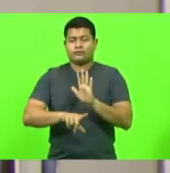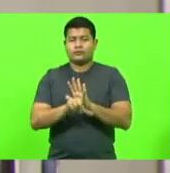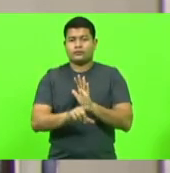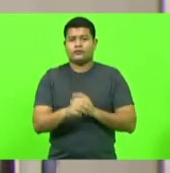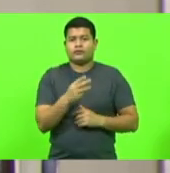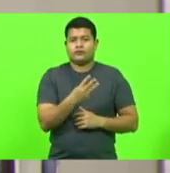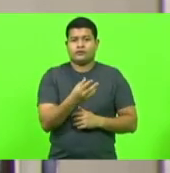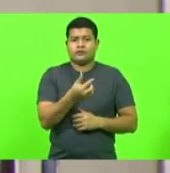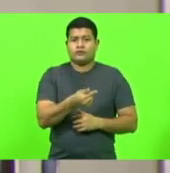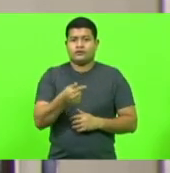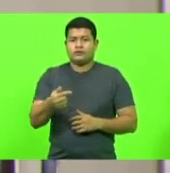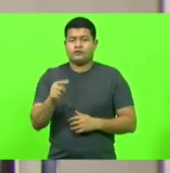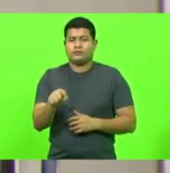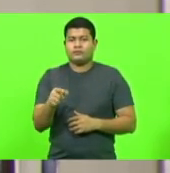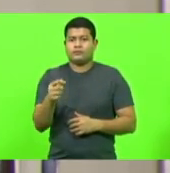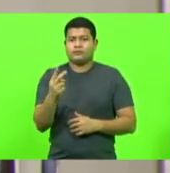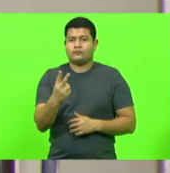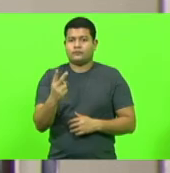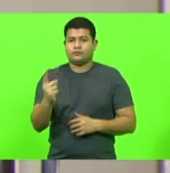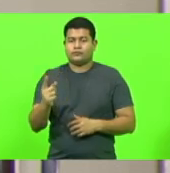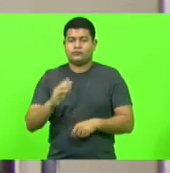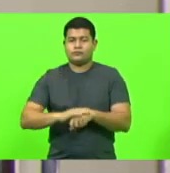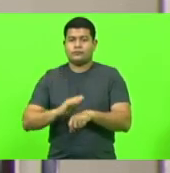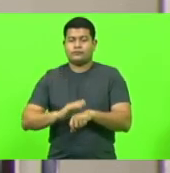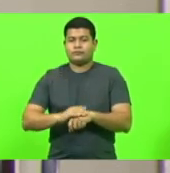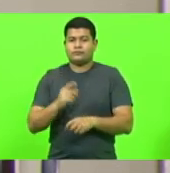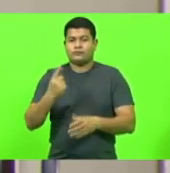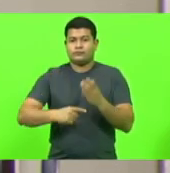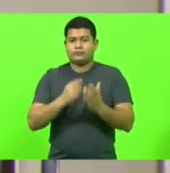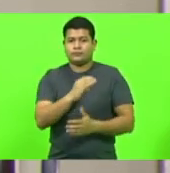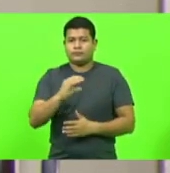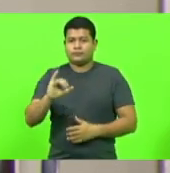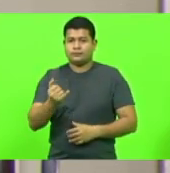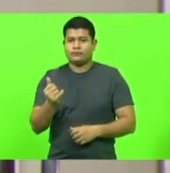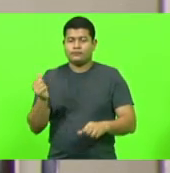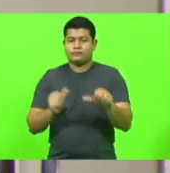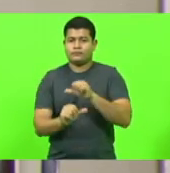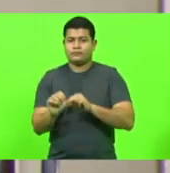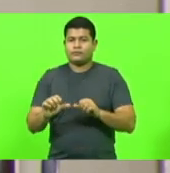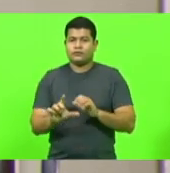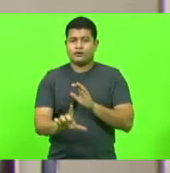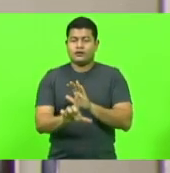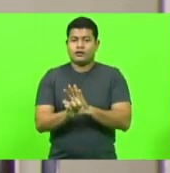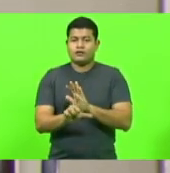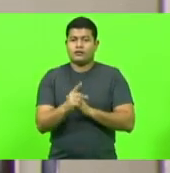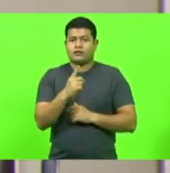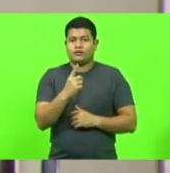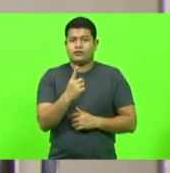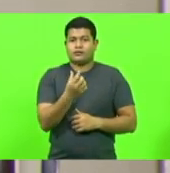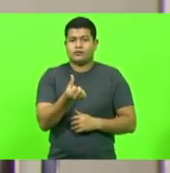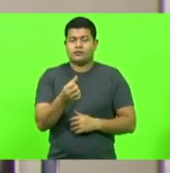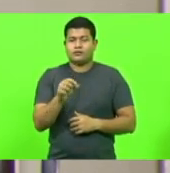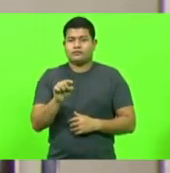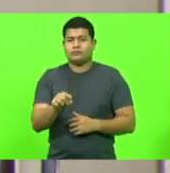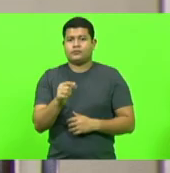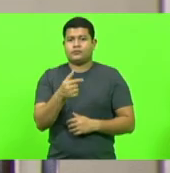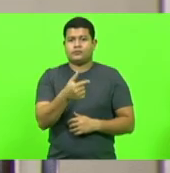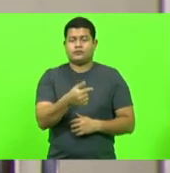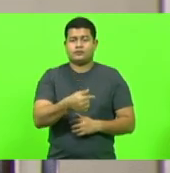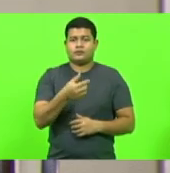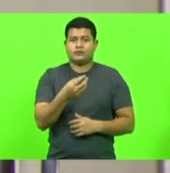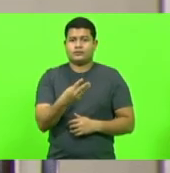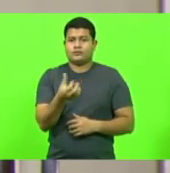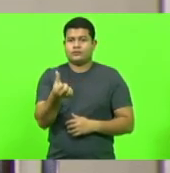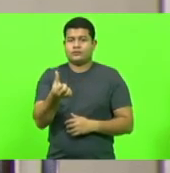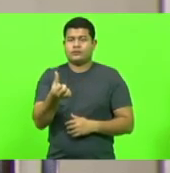377.9/2021, autor Comissão de Constituição e Justiça. Altera o anexo único da Lei 16.733, de 2015, que